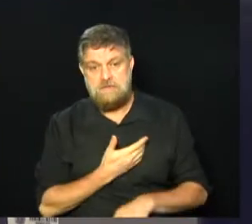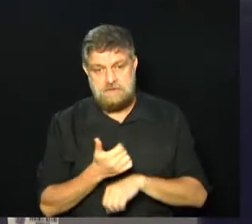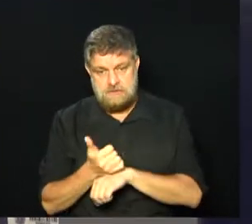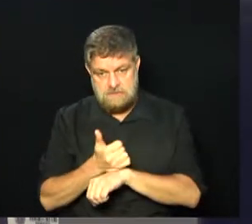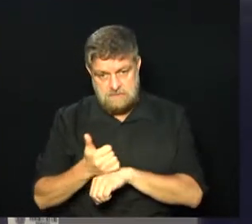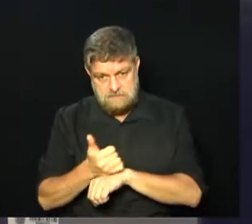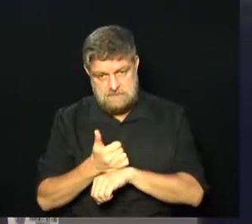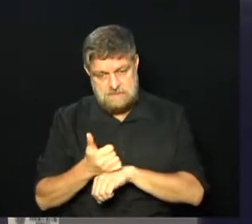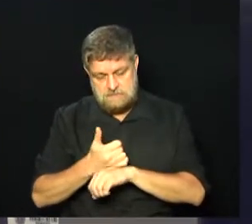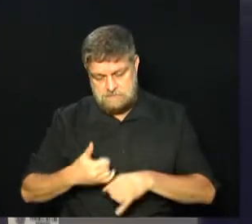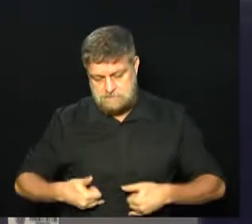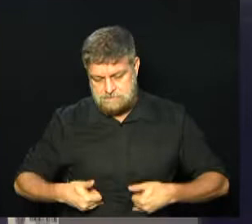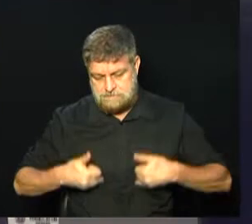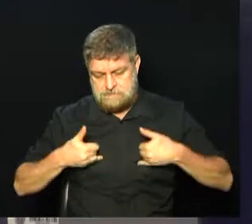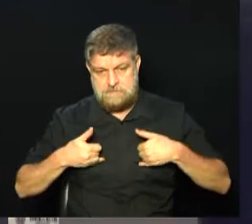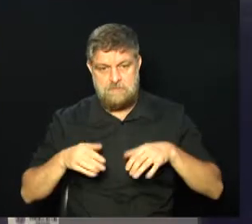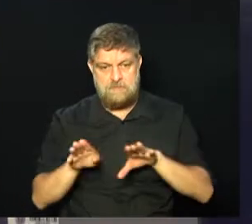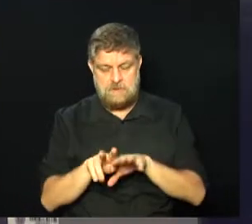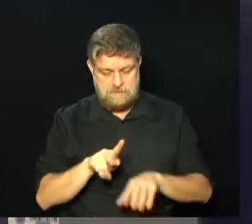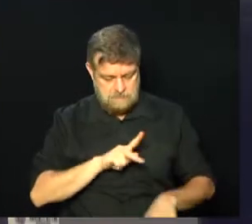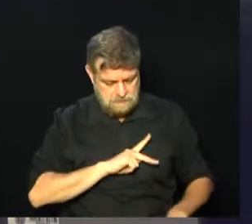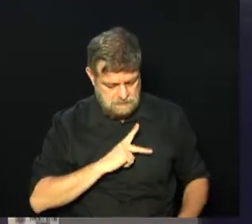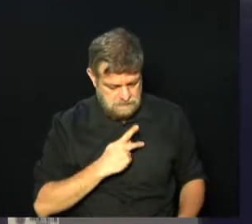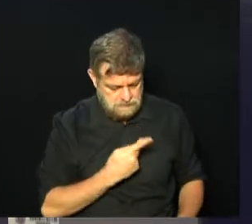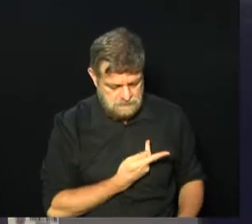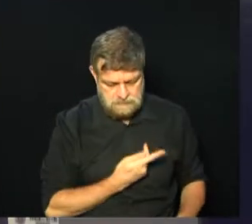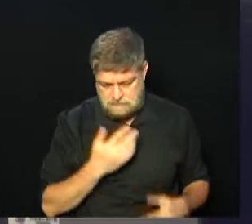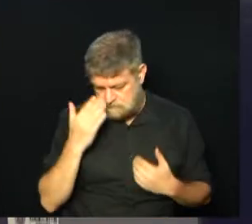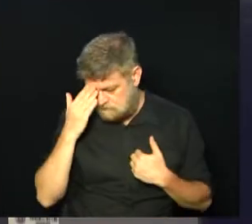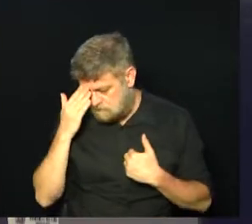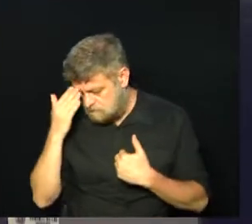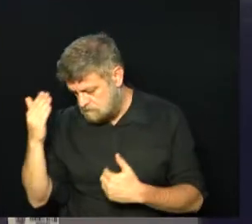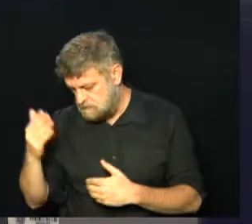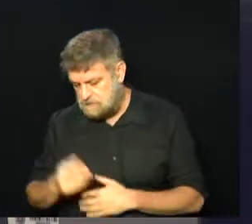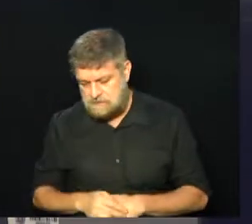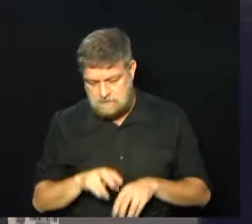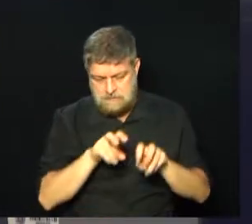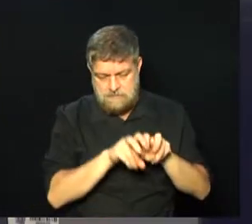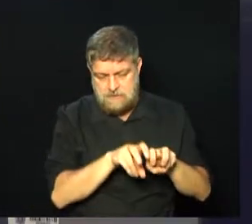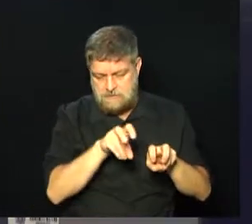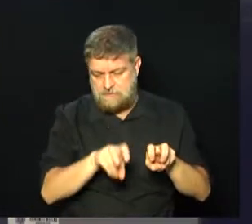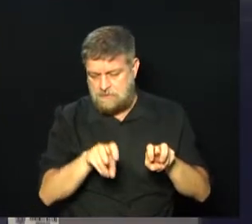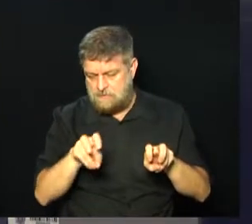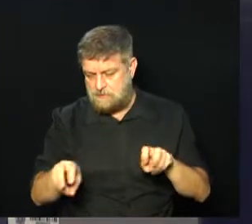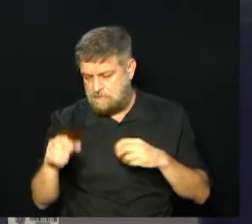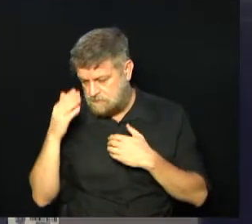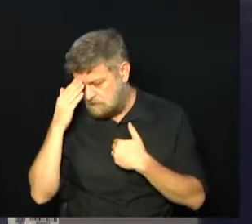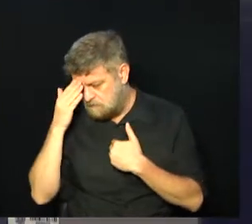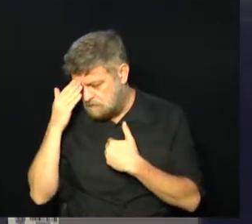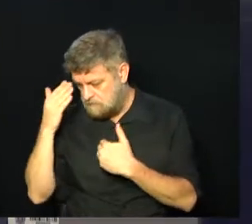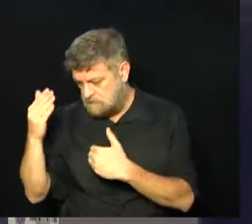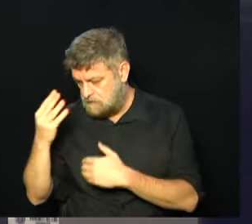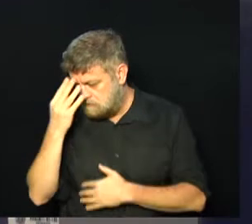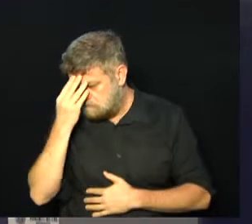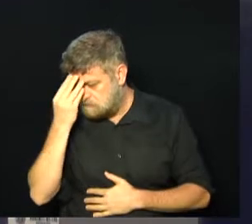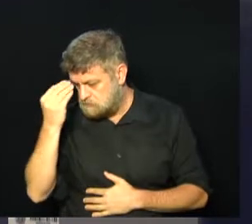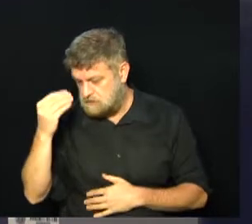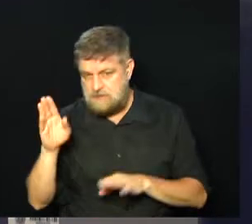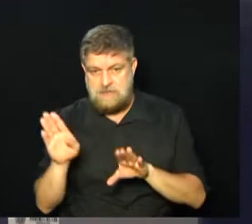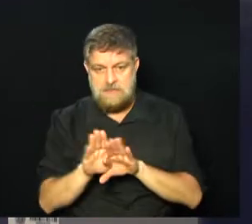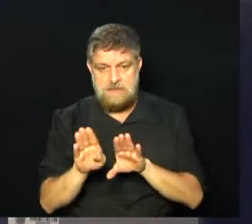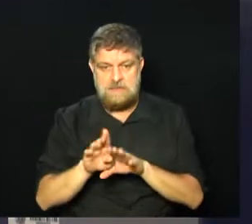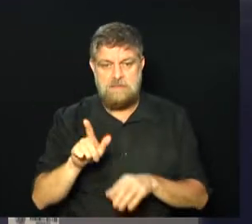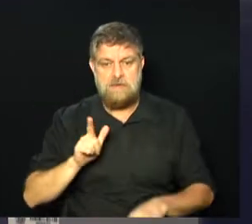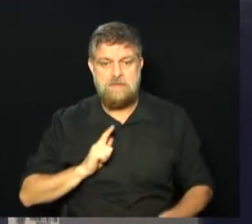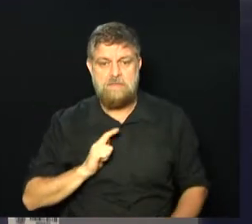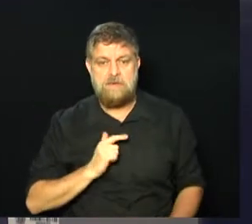orgulho. Paulo Haddad, vereador, também muito obrigado. Jair da Farmácia. Meu amigo e também colega de sonho de